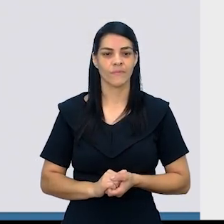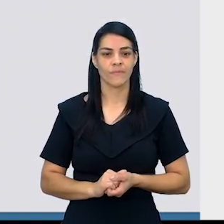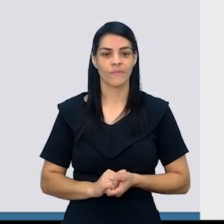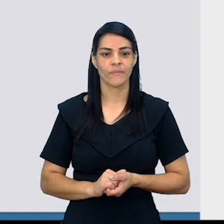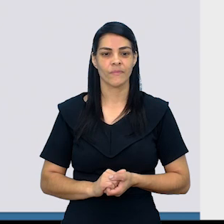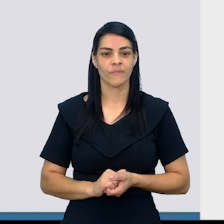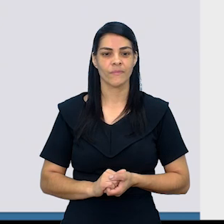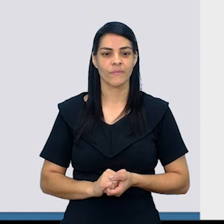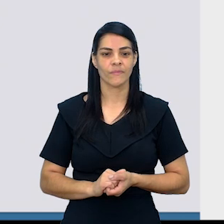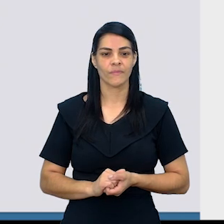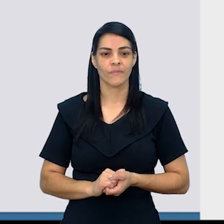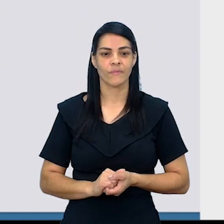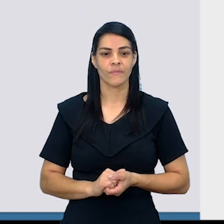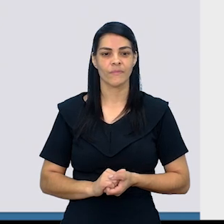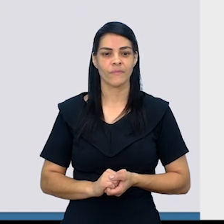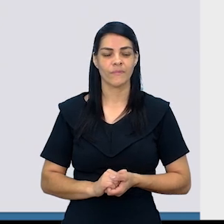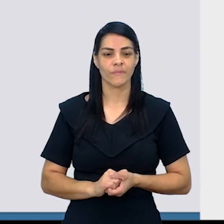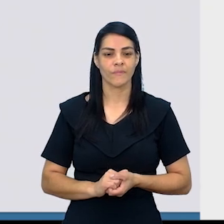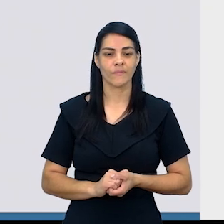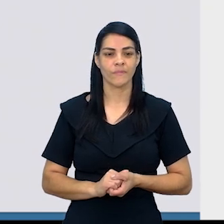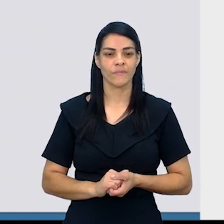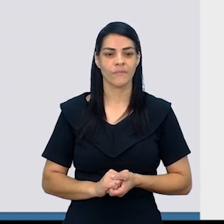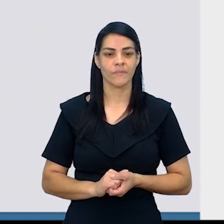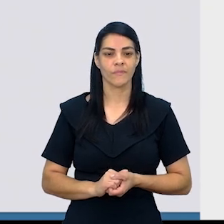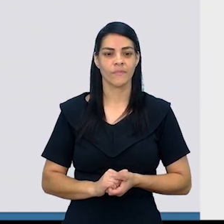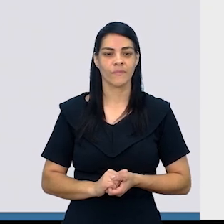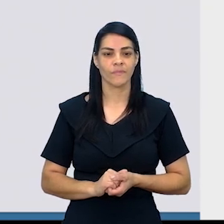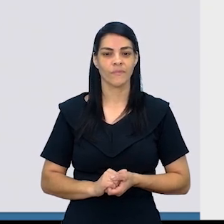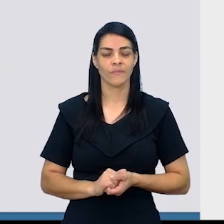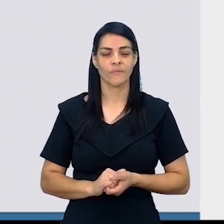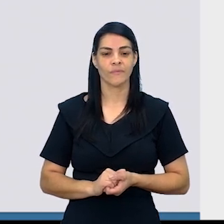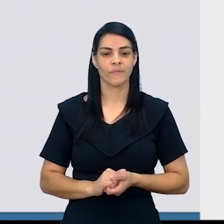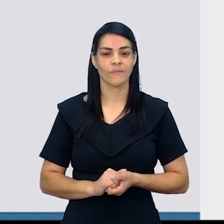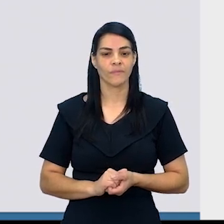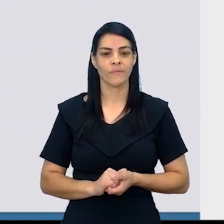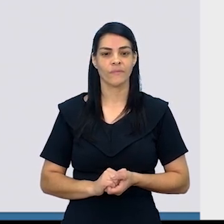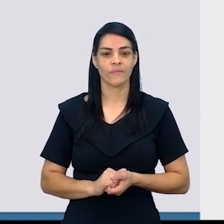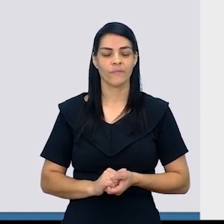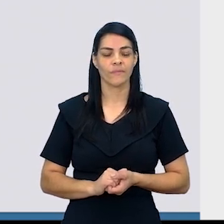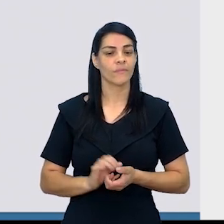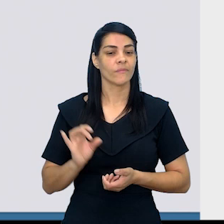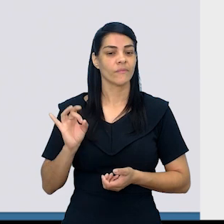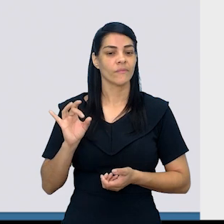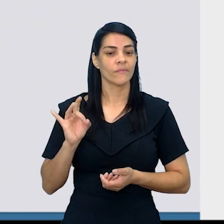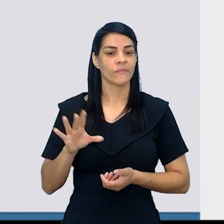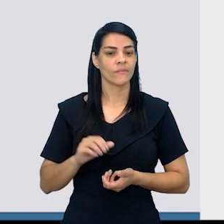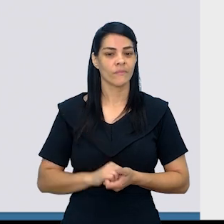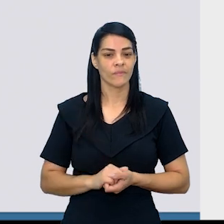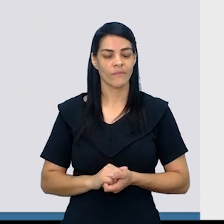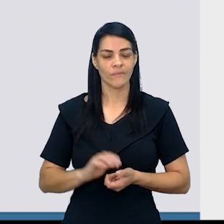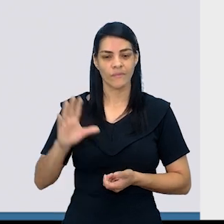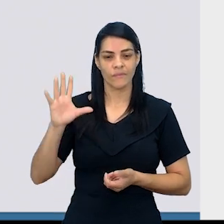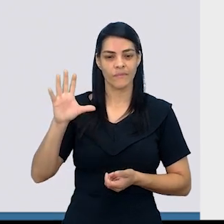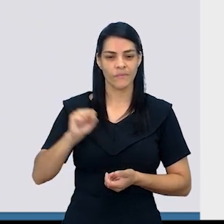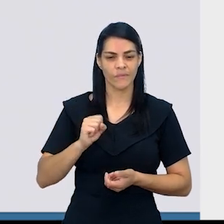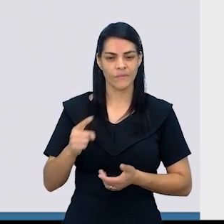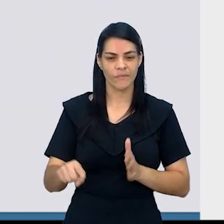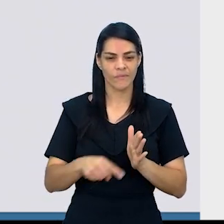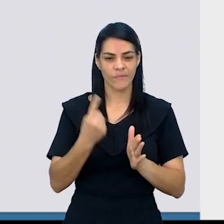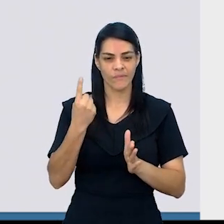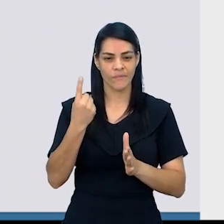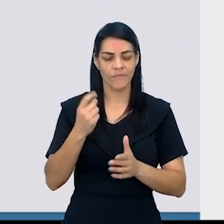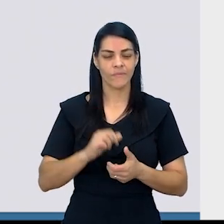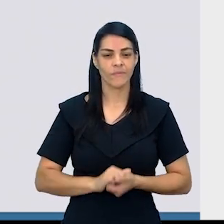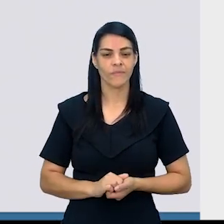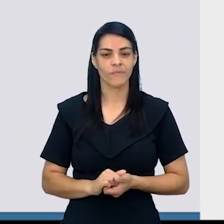o segmento né E lá muito bem e aí é só vou pegar a primeira